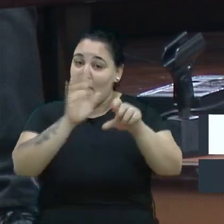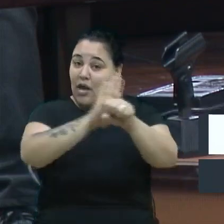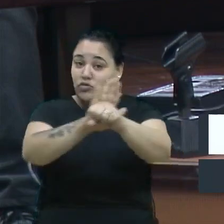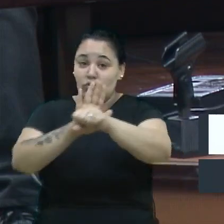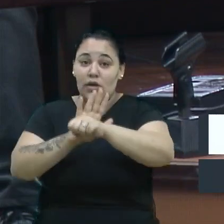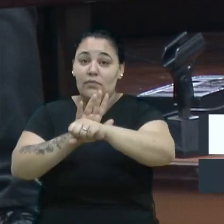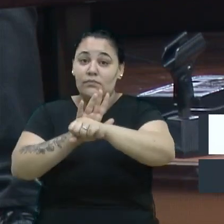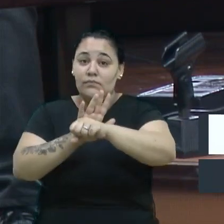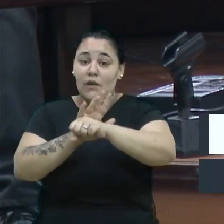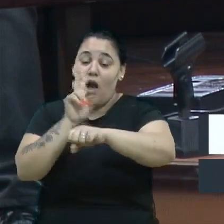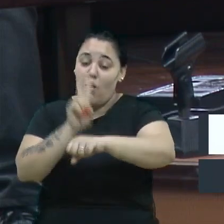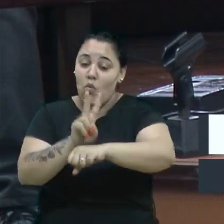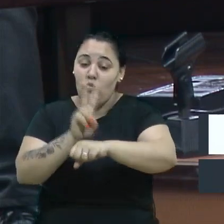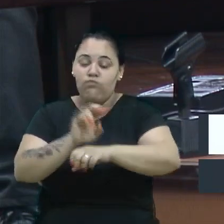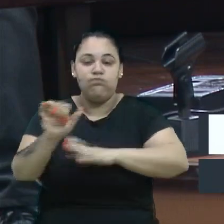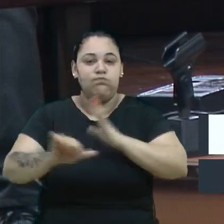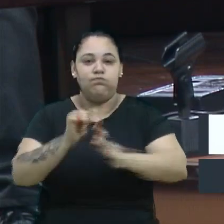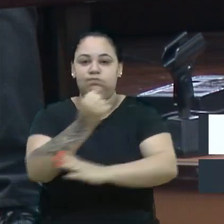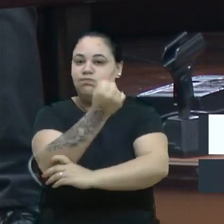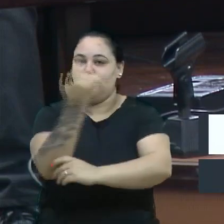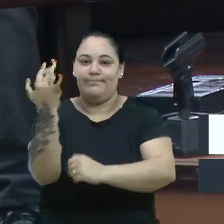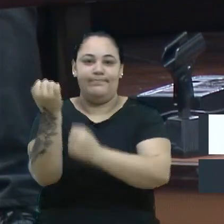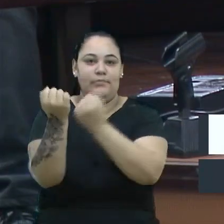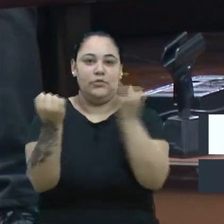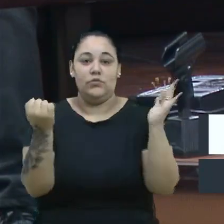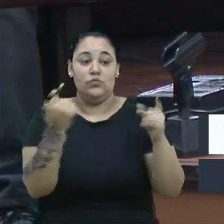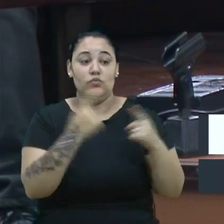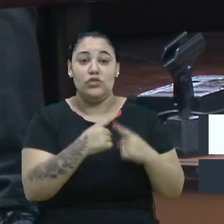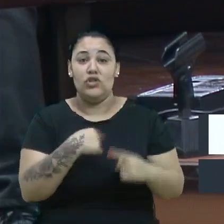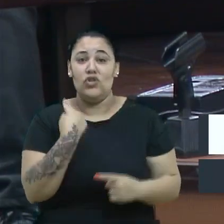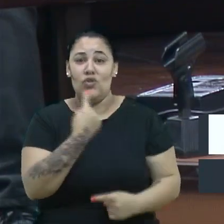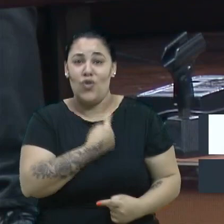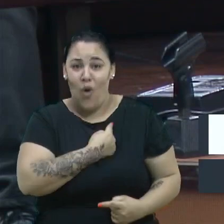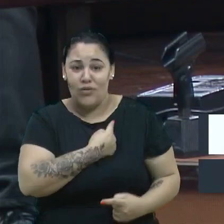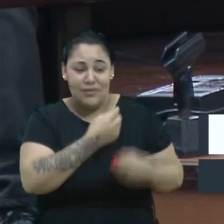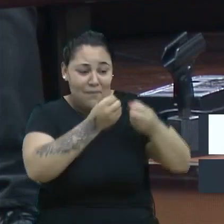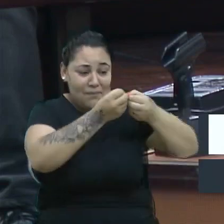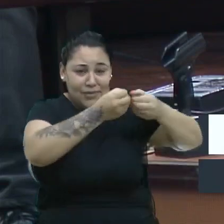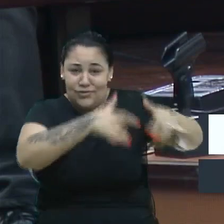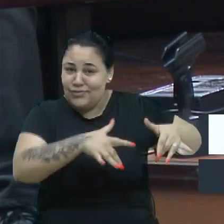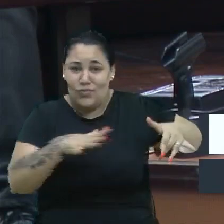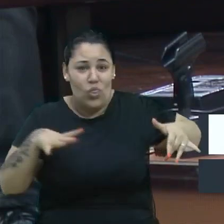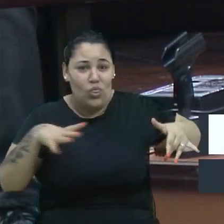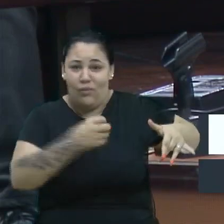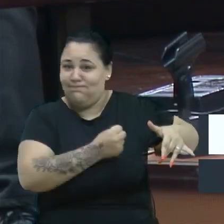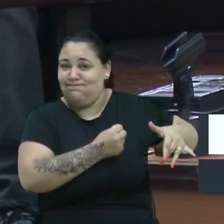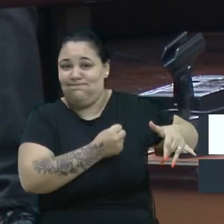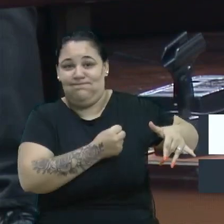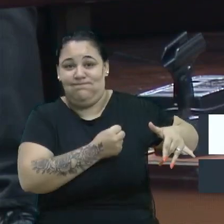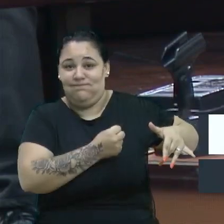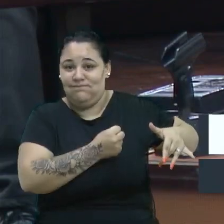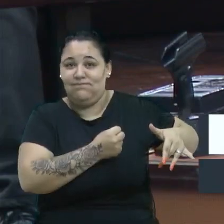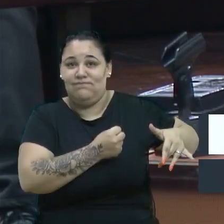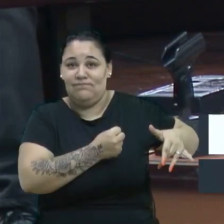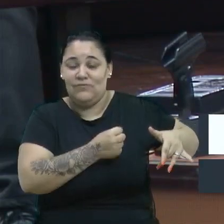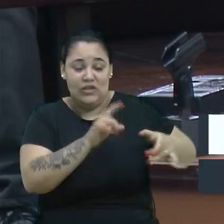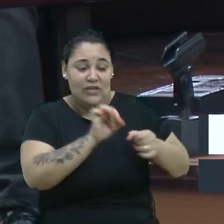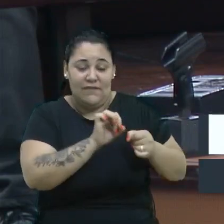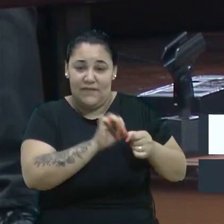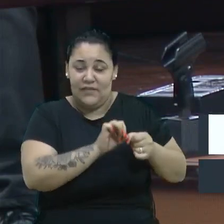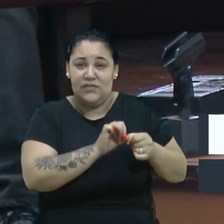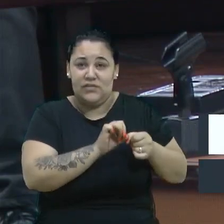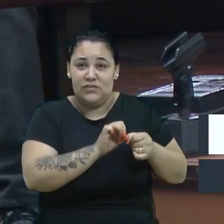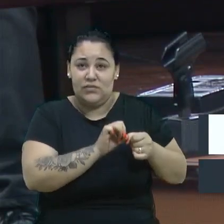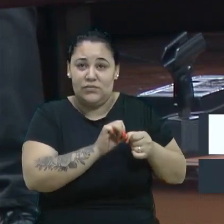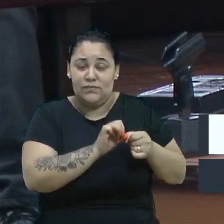cuidar do meio ambiente. Porque nós que temos danificando o meio ambiente. Quando foi feito o formato do meio